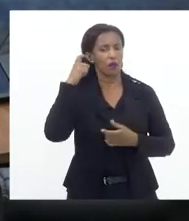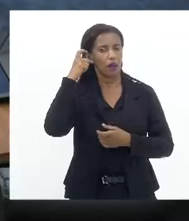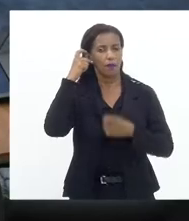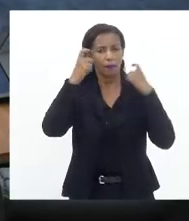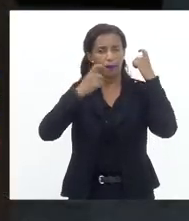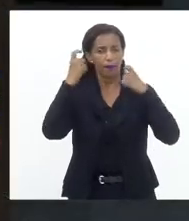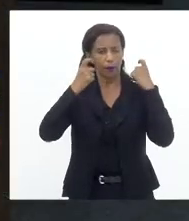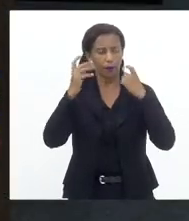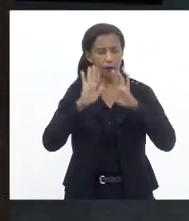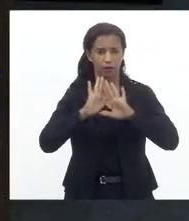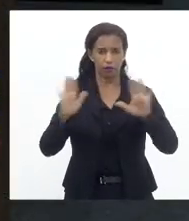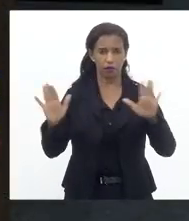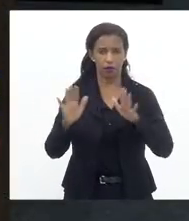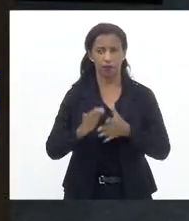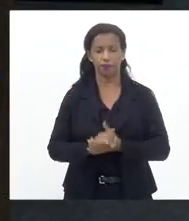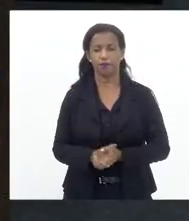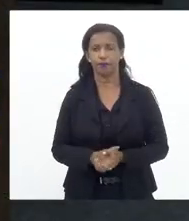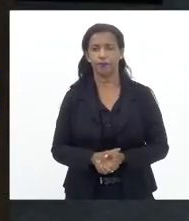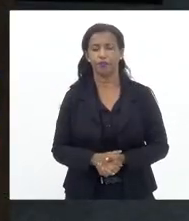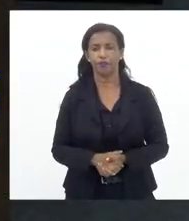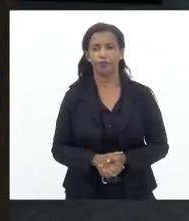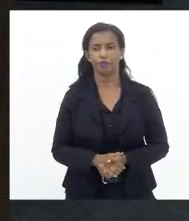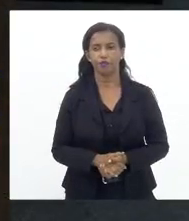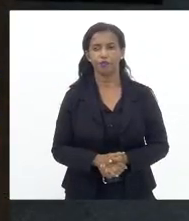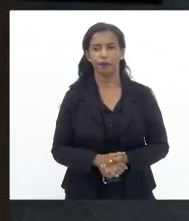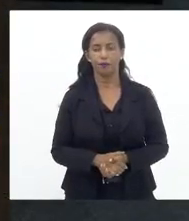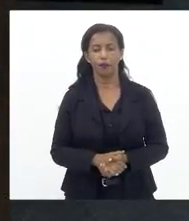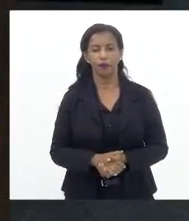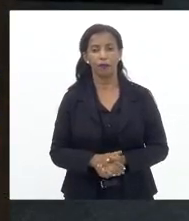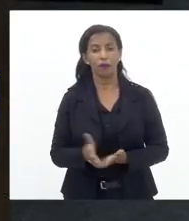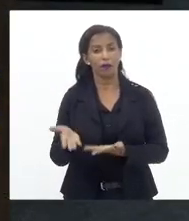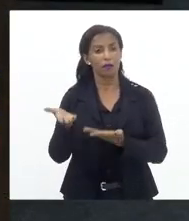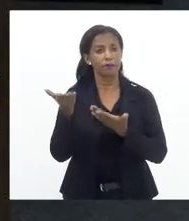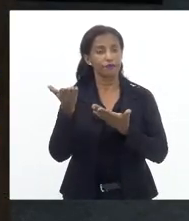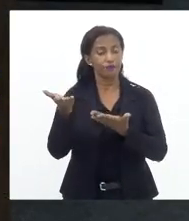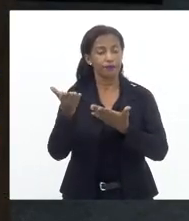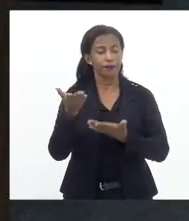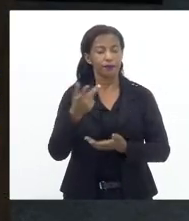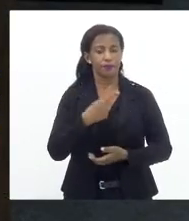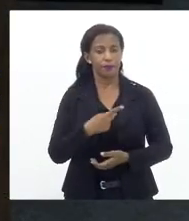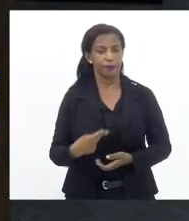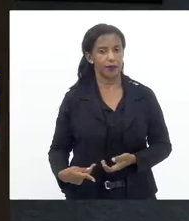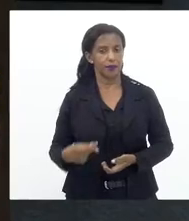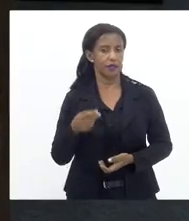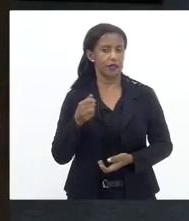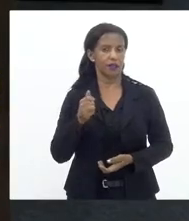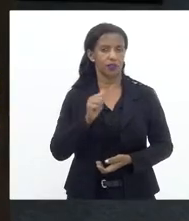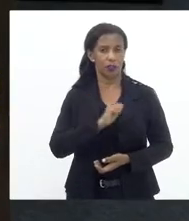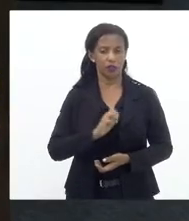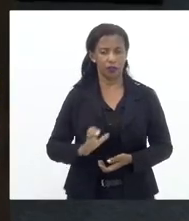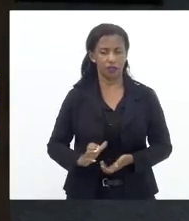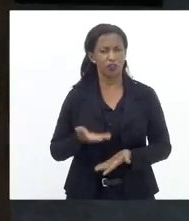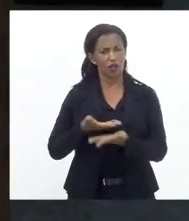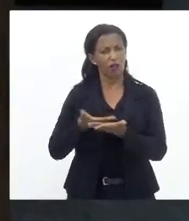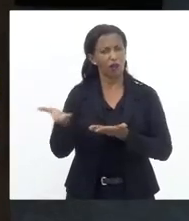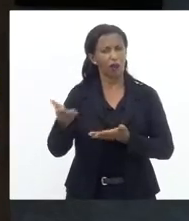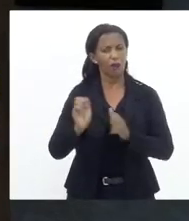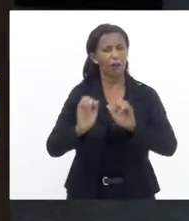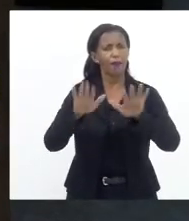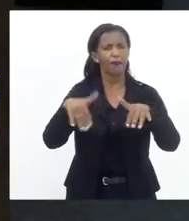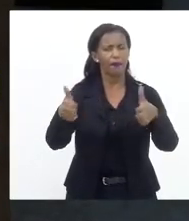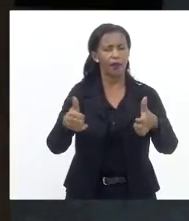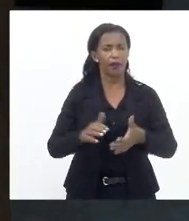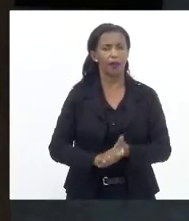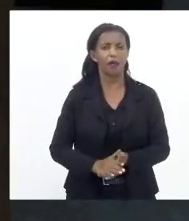queremos expressar para você excelência olhando do fasperj e vossa excelência' apresenta André Ceciliano é meu vem caminhou muito bem